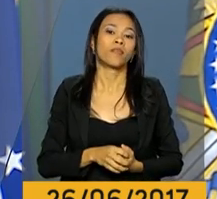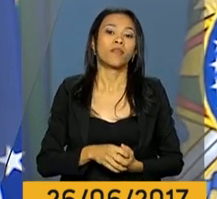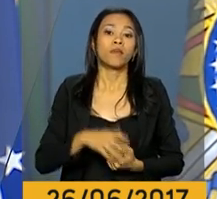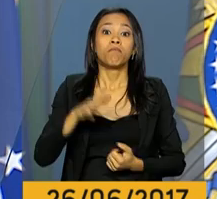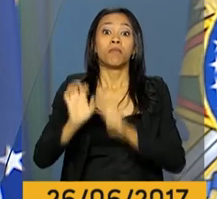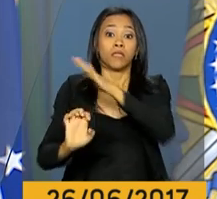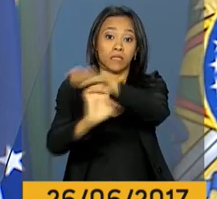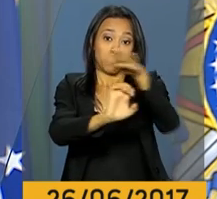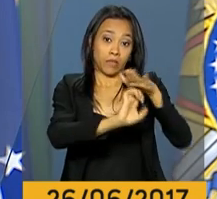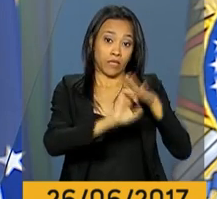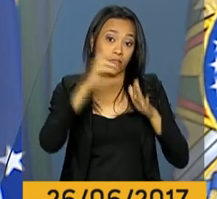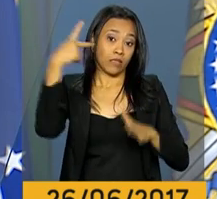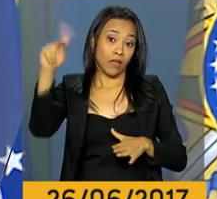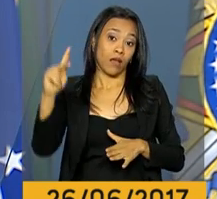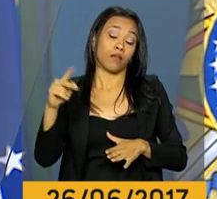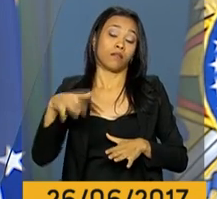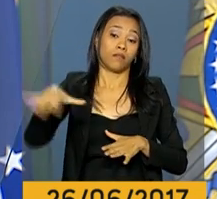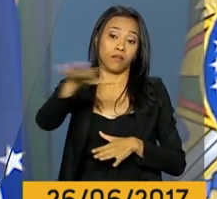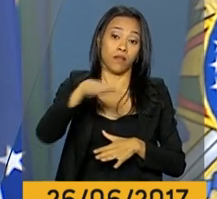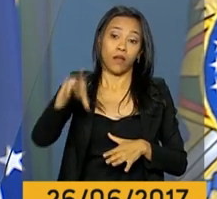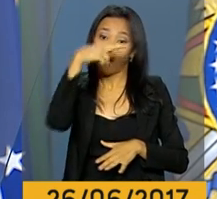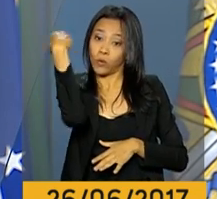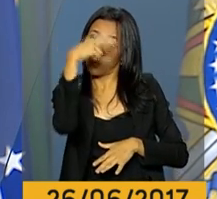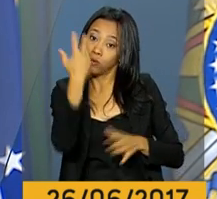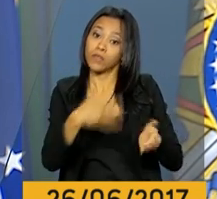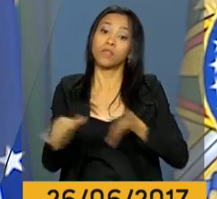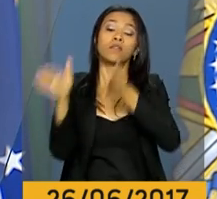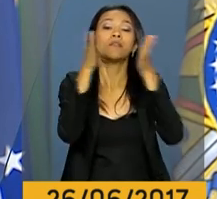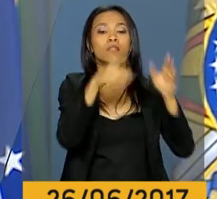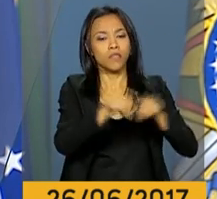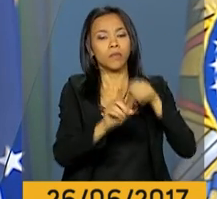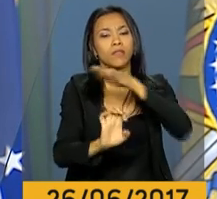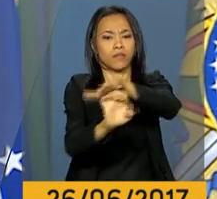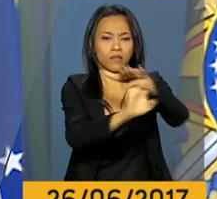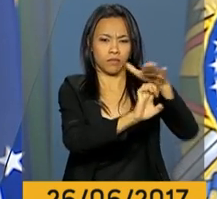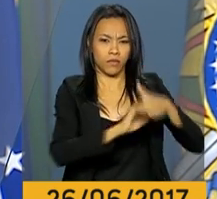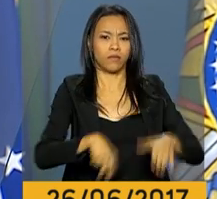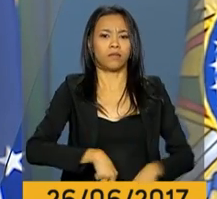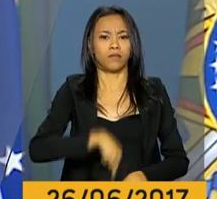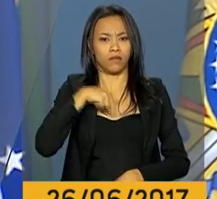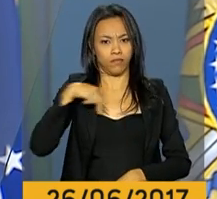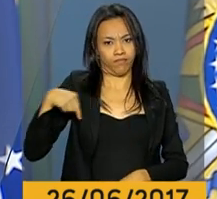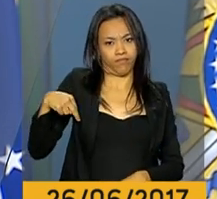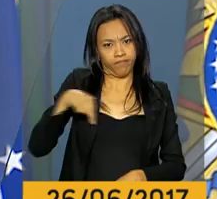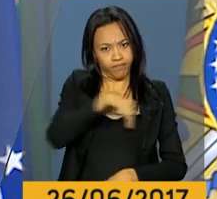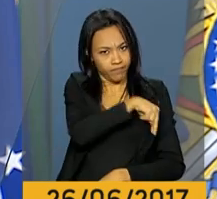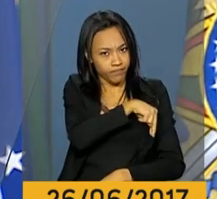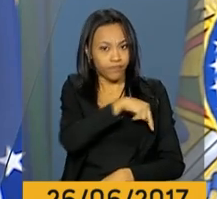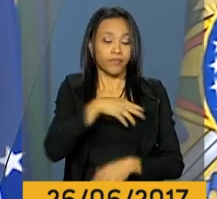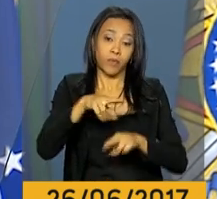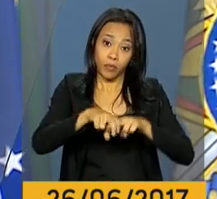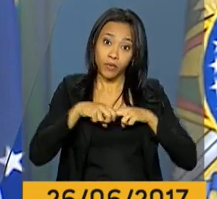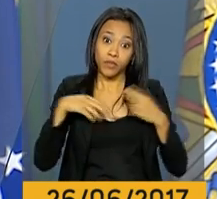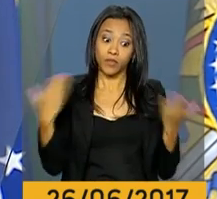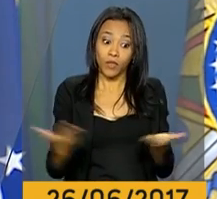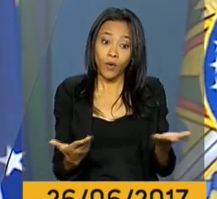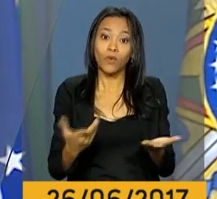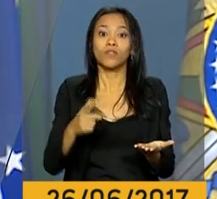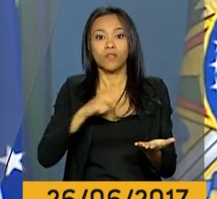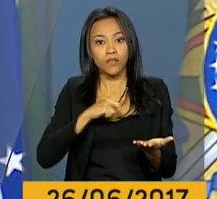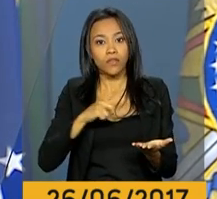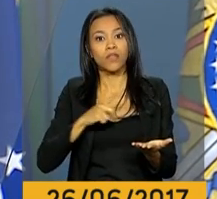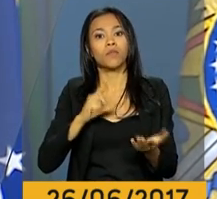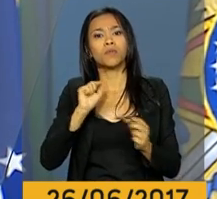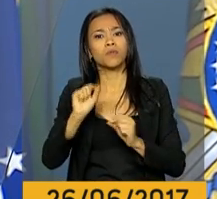investidores tanto Russos como noruegueses e não é sem razão que nós estamos obtendo resultados Senador